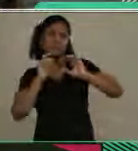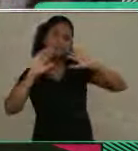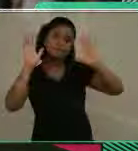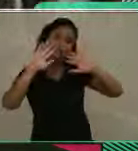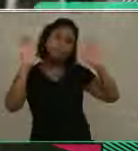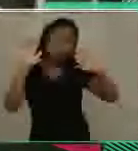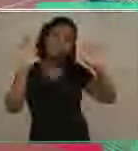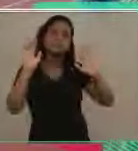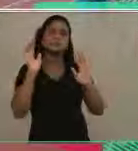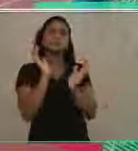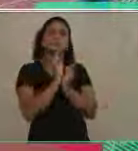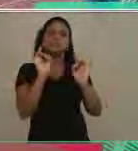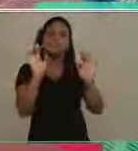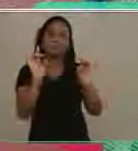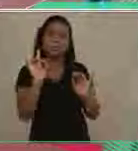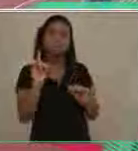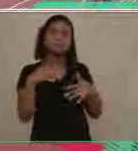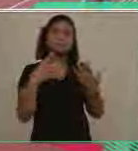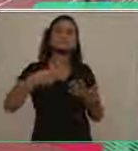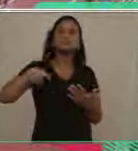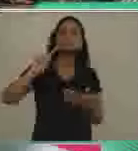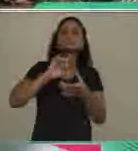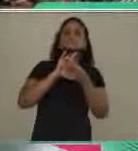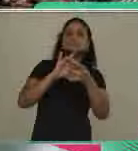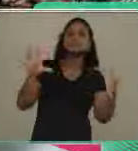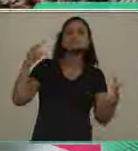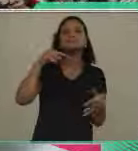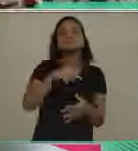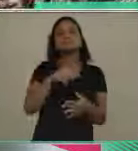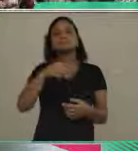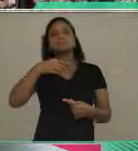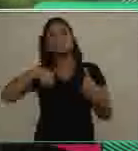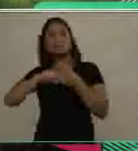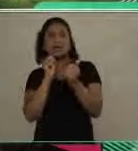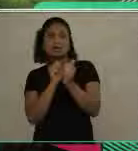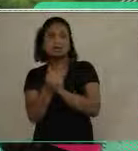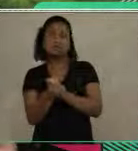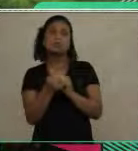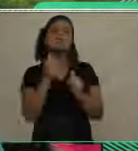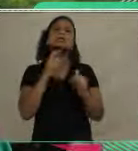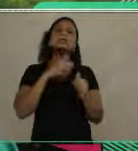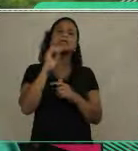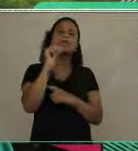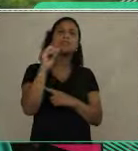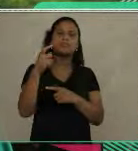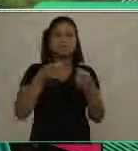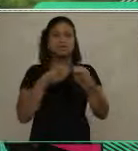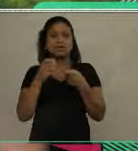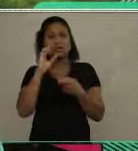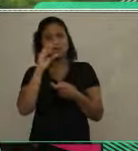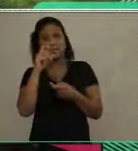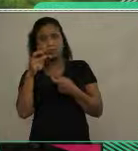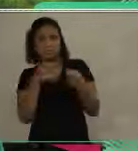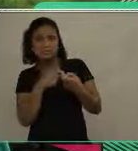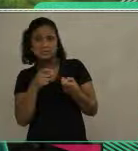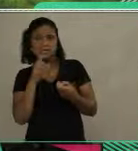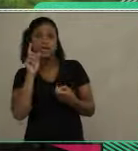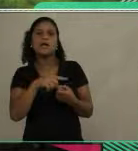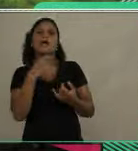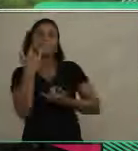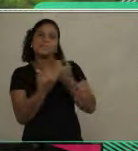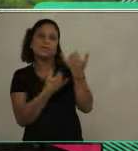habilidade motora, continuidade do atletismo, futebol e o cabo de guerra. O cabo de guerra então é uma grande brincadeira que a gente faz entre todas